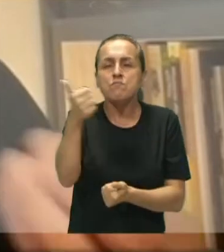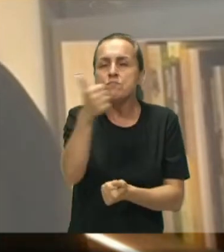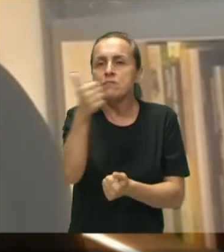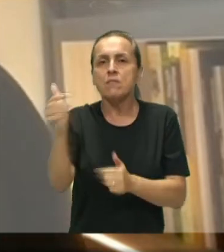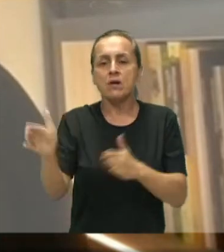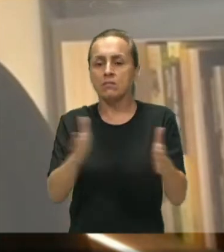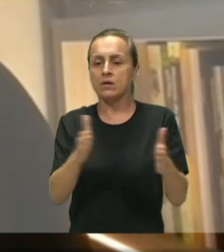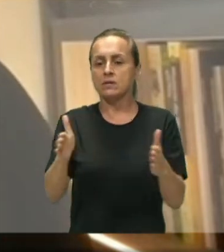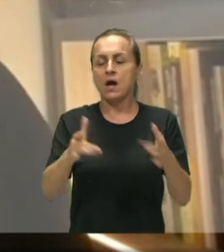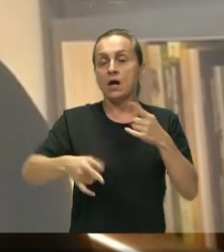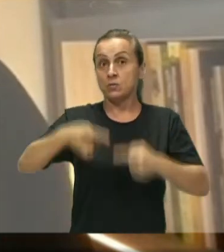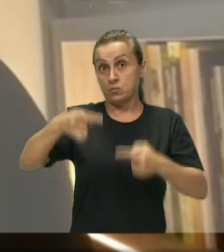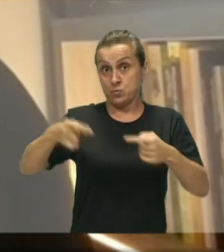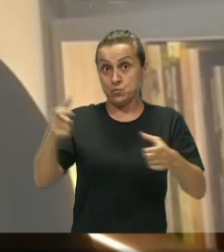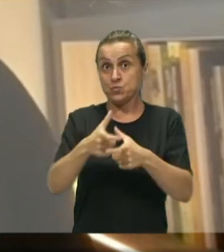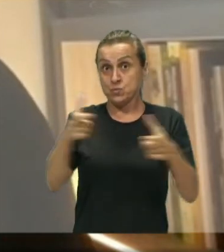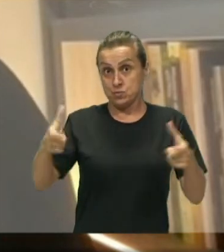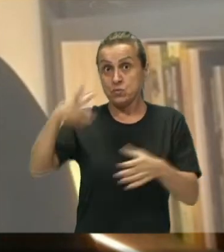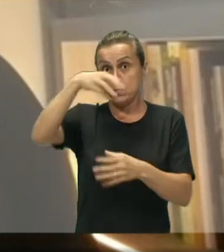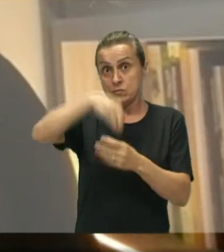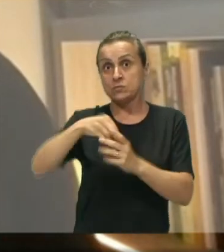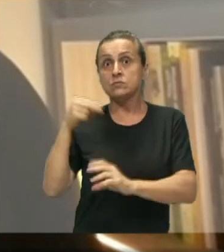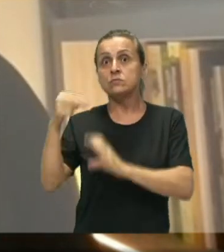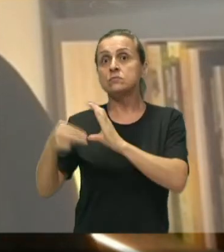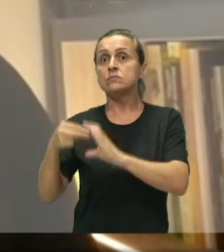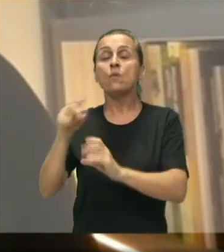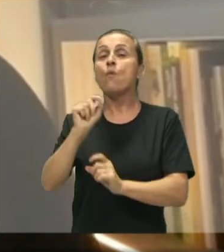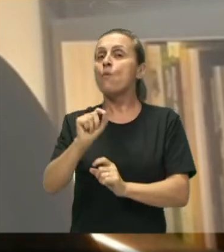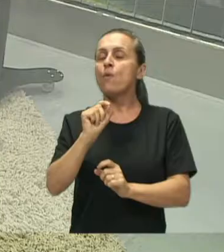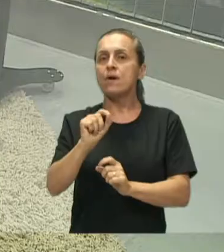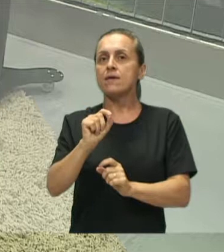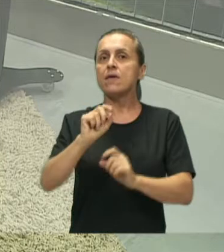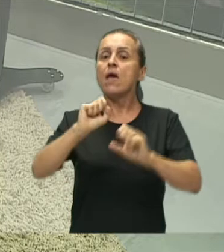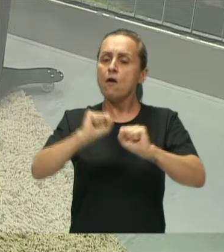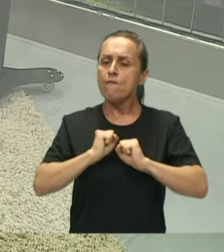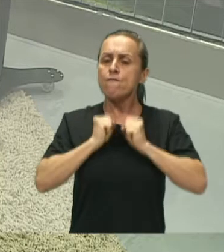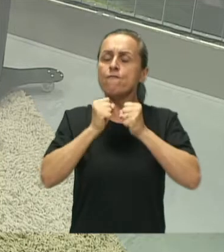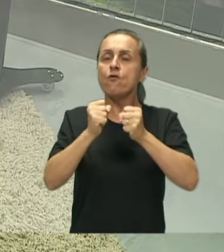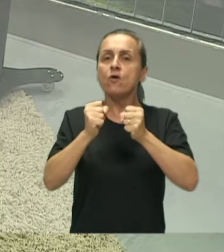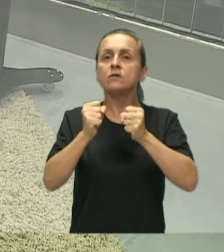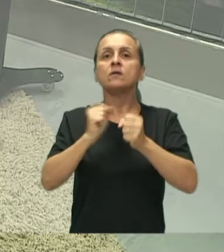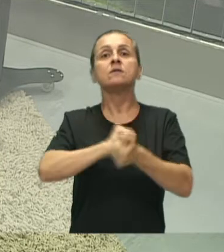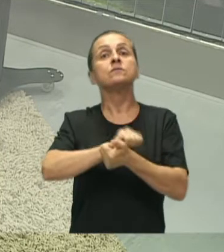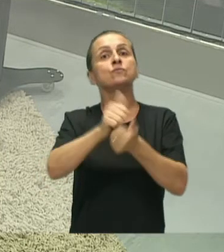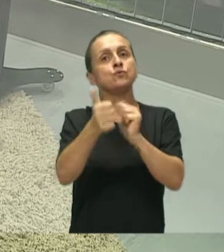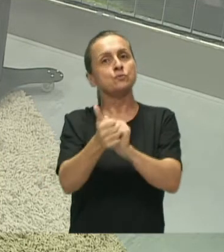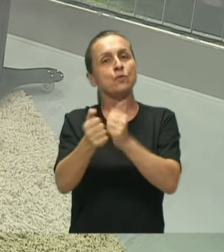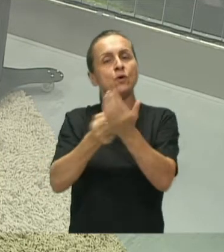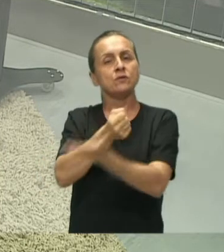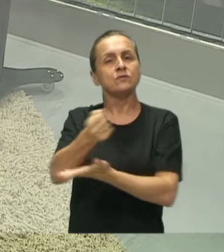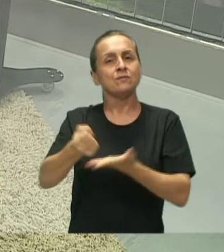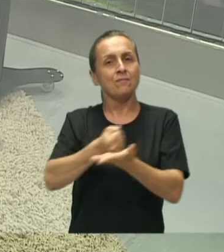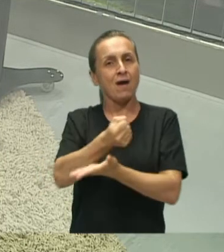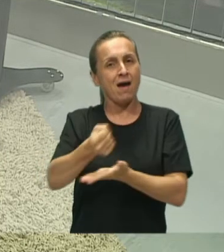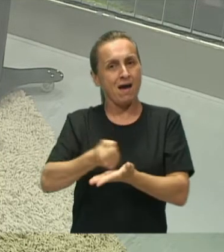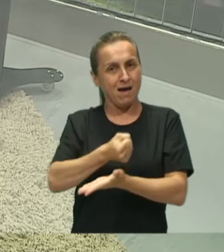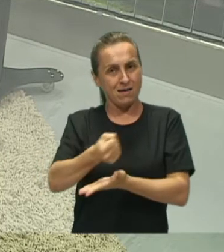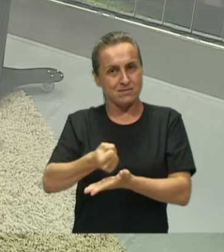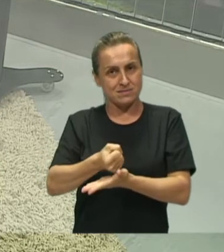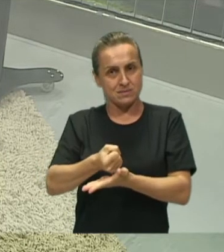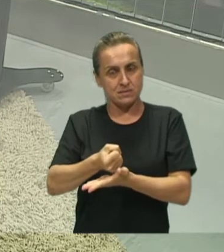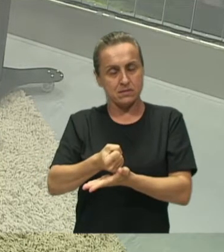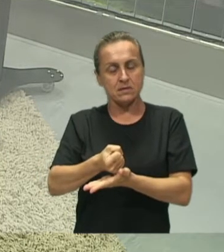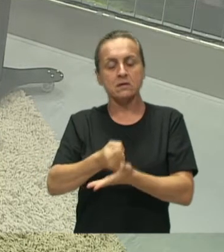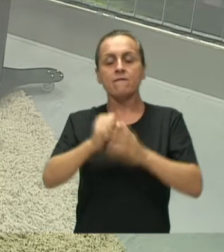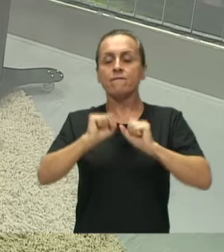numa discussão grande na Câmara de Vereadores que é o fortalecimento do esporte de Base a fortalecimento do